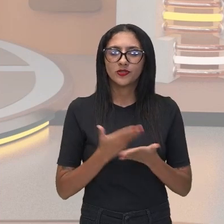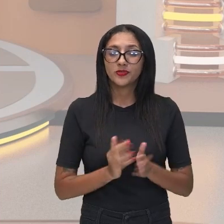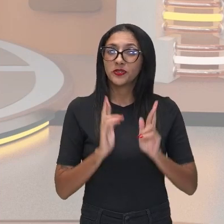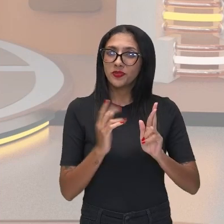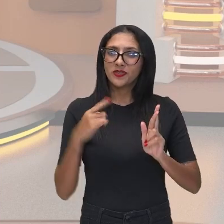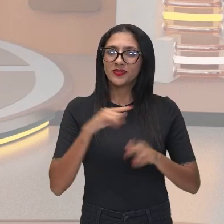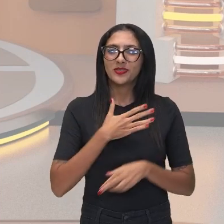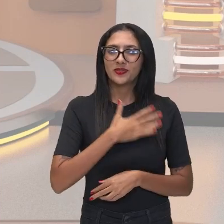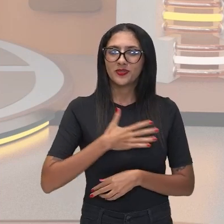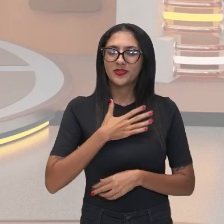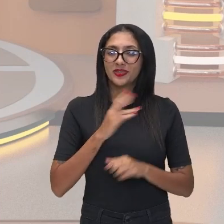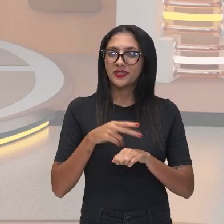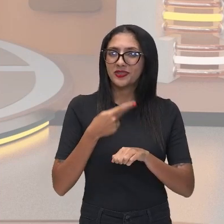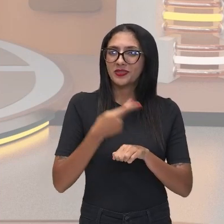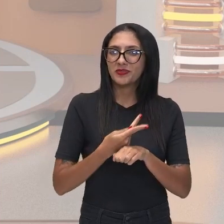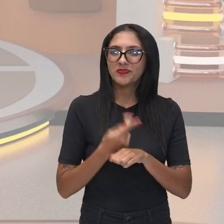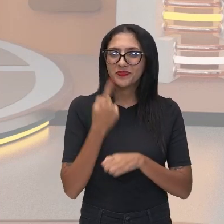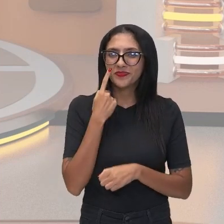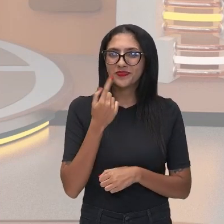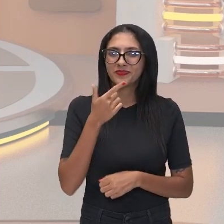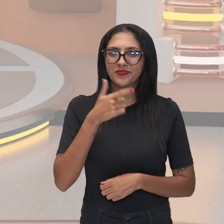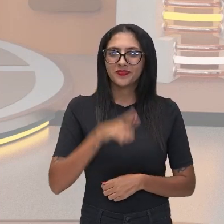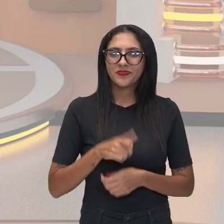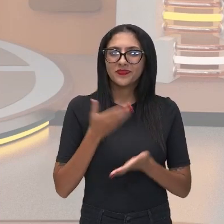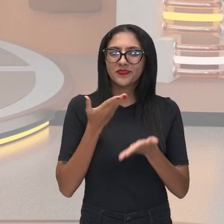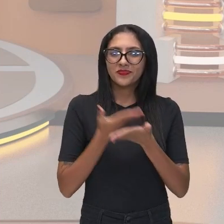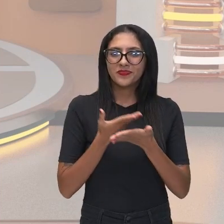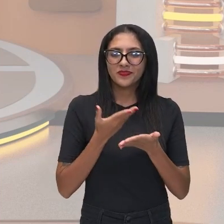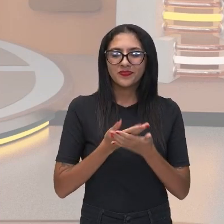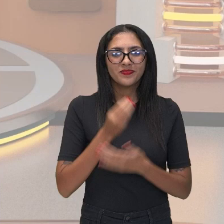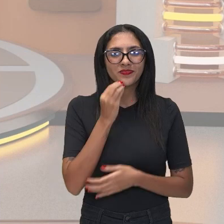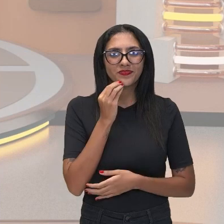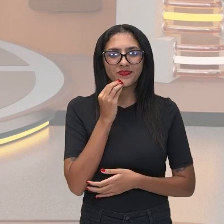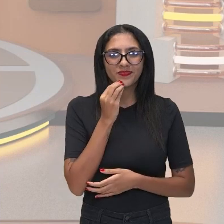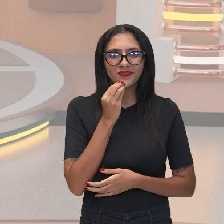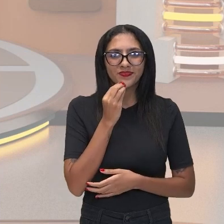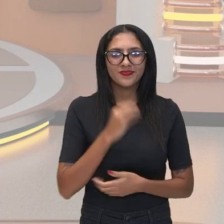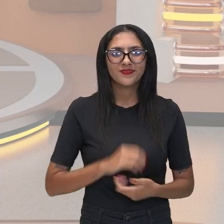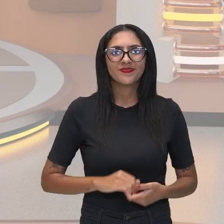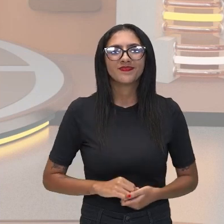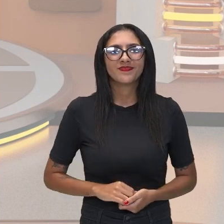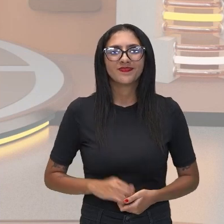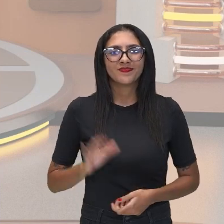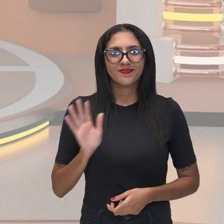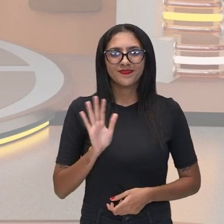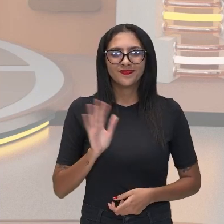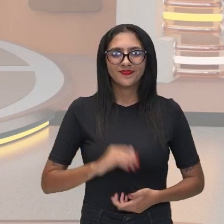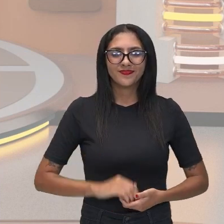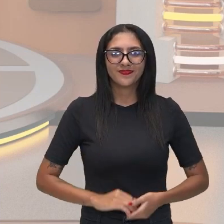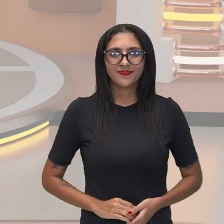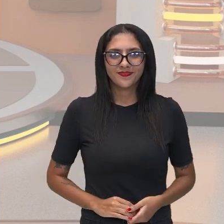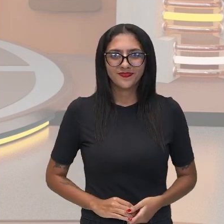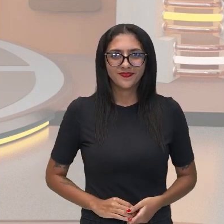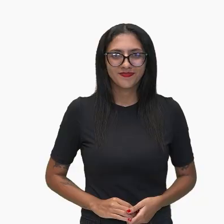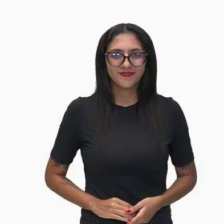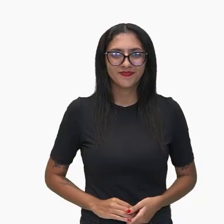tenha gostado. Daqui a pouco a gente se encontra aí para uma outra aula, tá bom, gente? Logo mais, valeu!